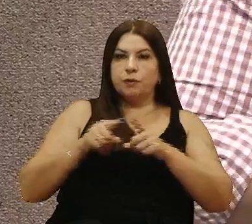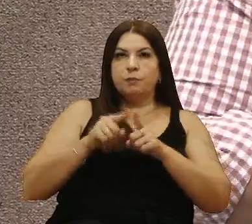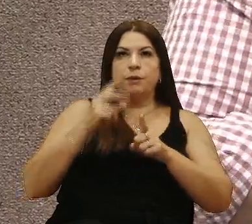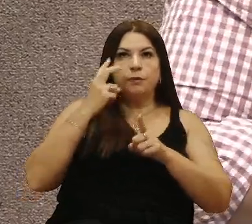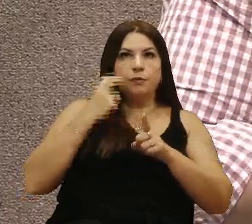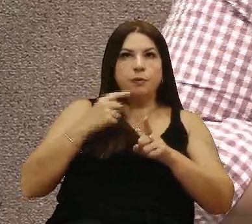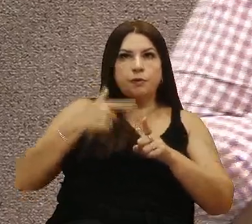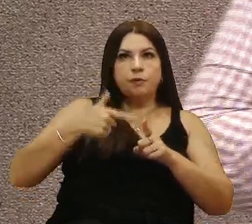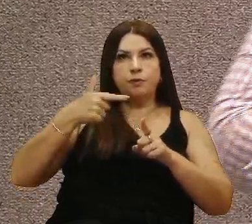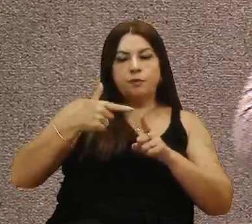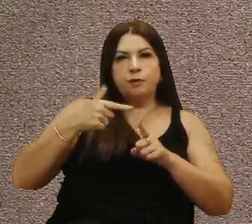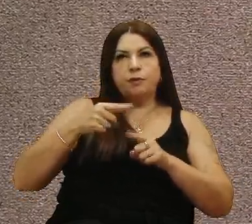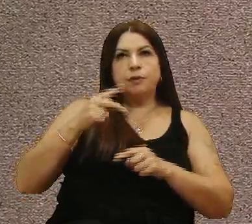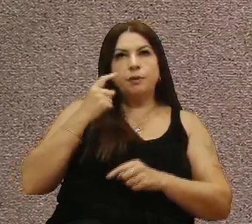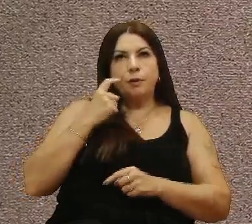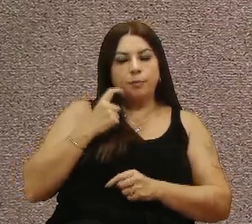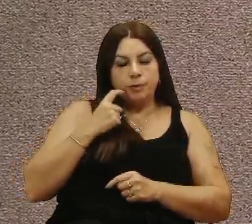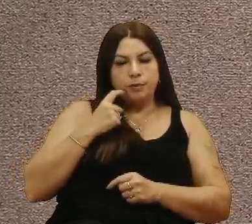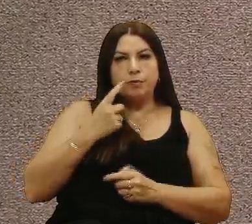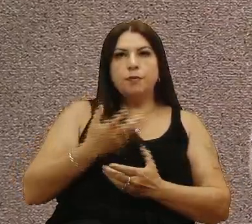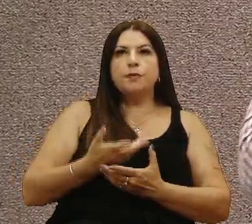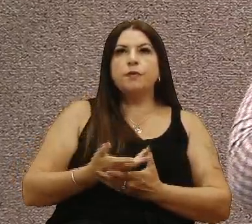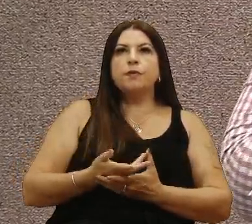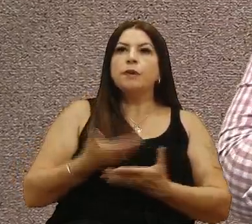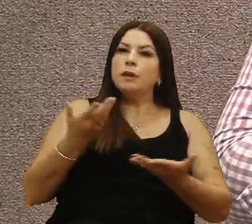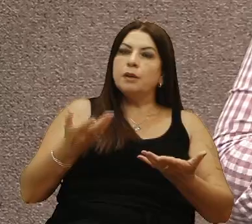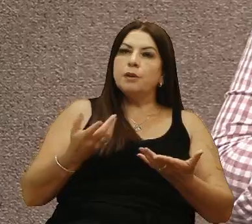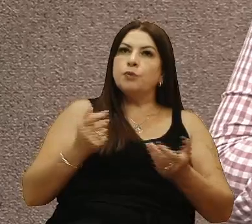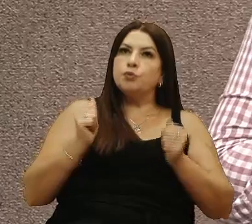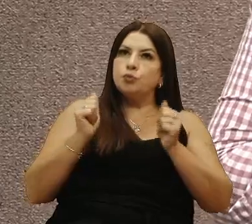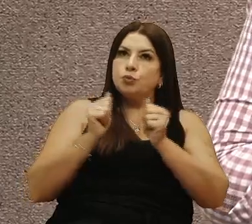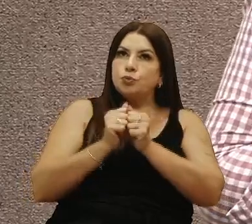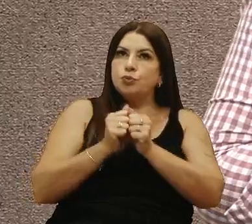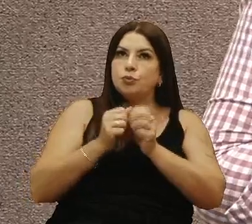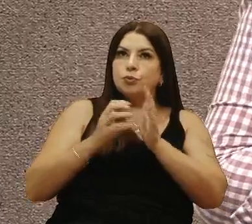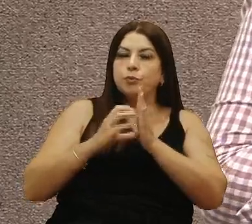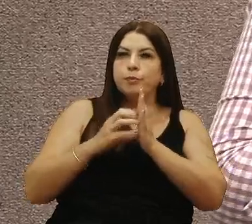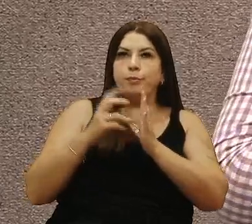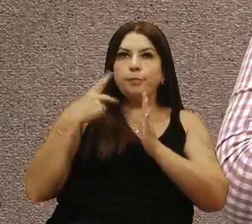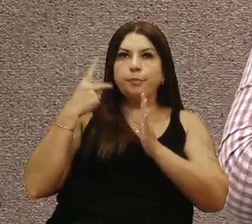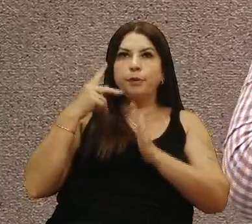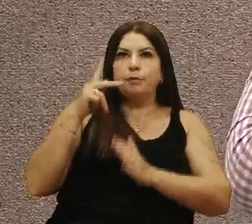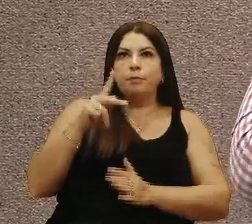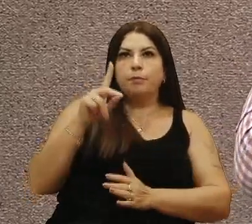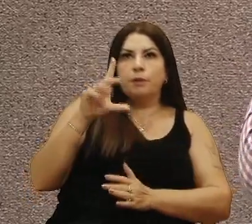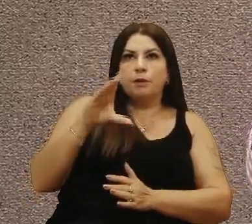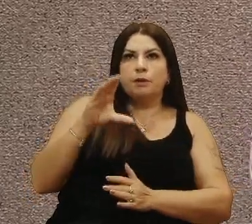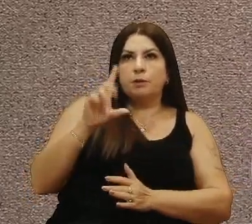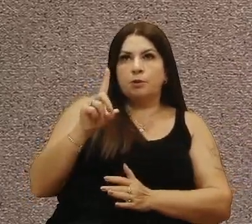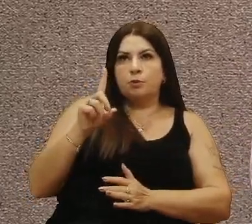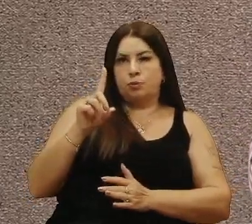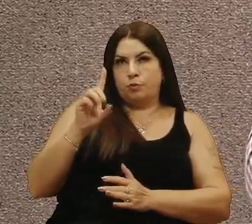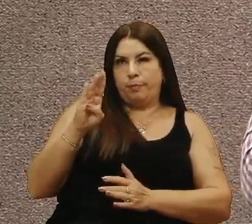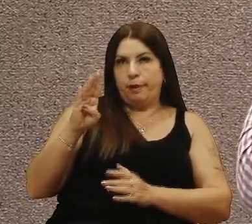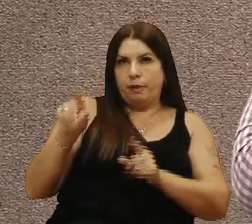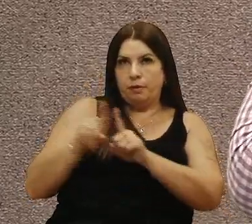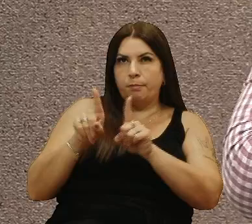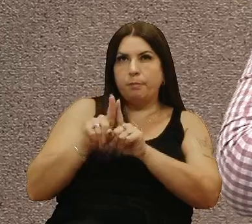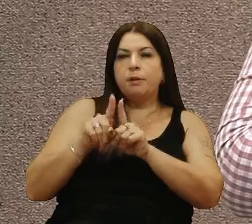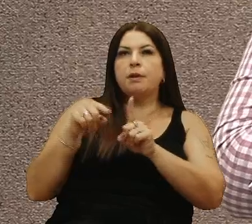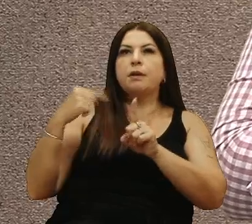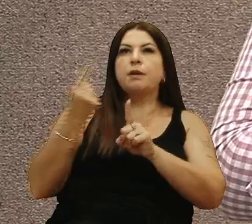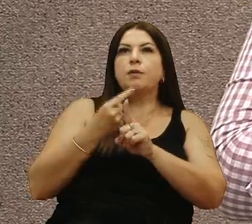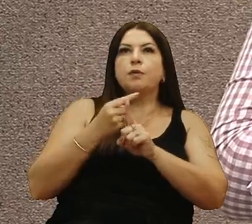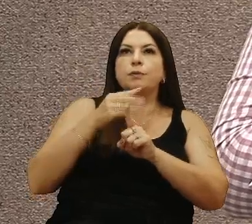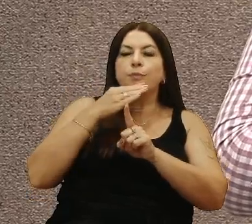o vice era o vereador Wagner Petrini. E eu lembro de, em conjunto com a bancada do PCdoB e também com o vereador Bortola,